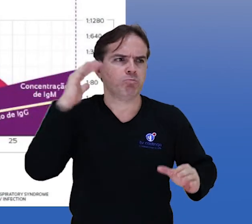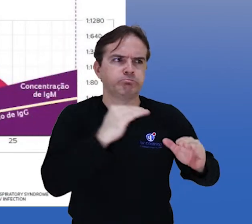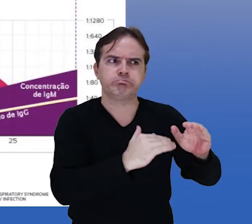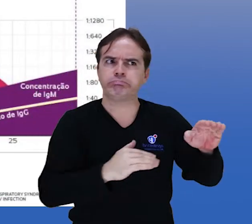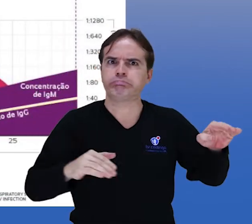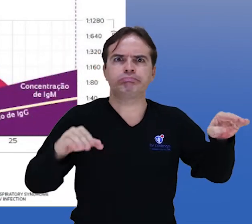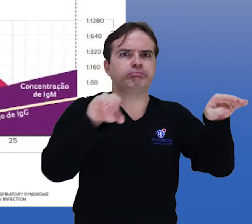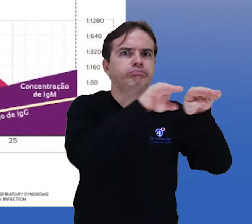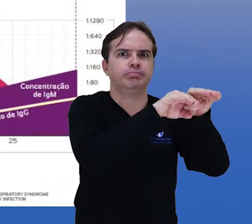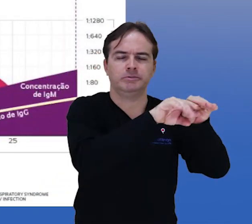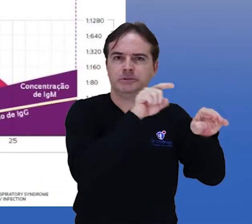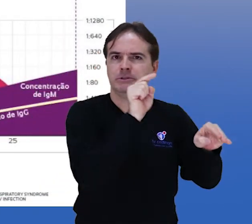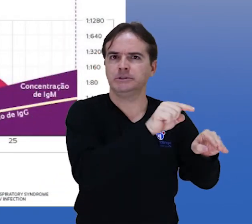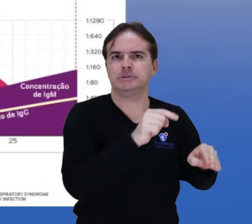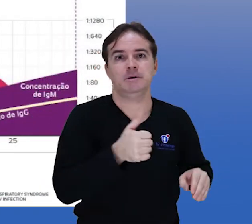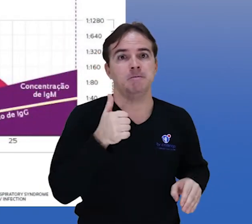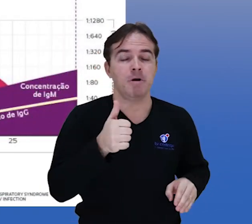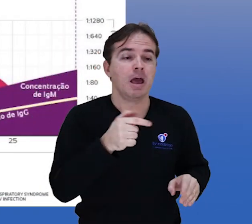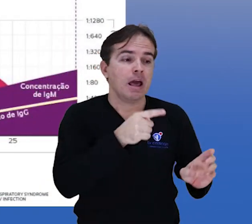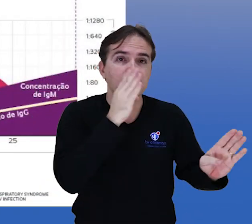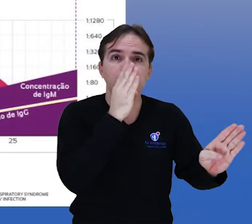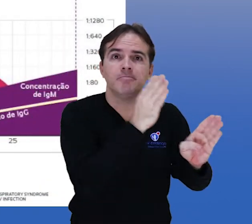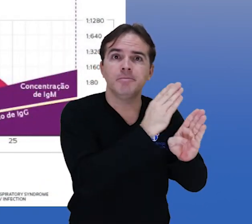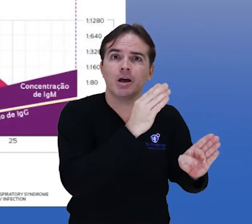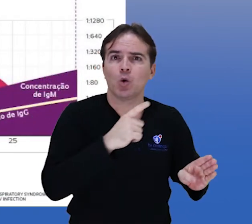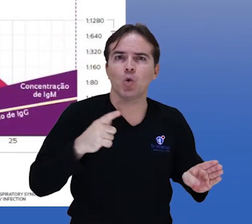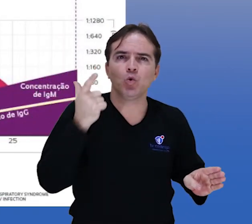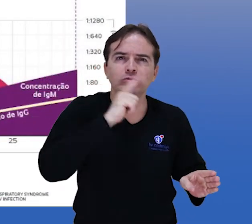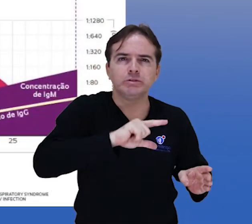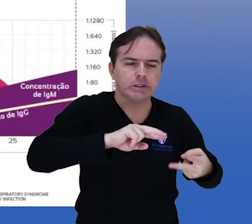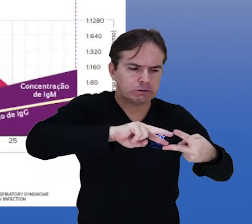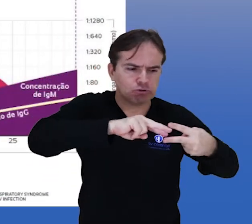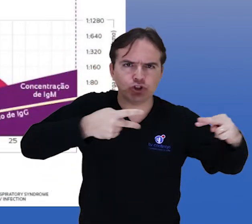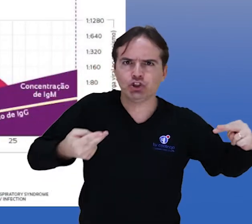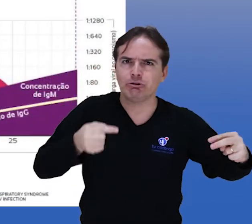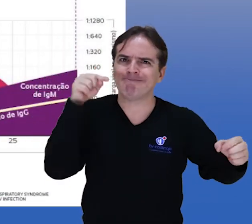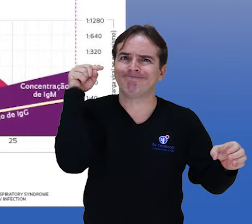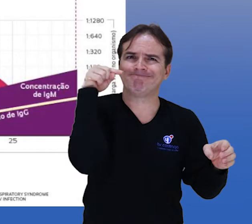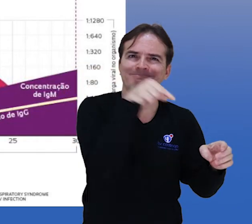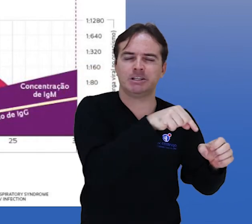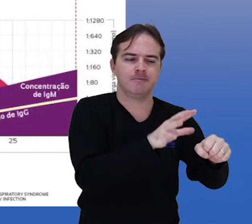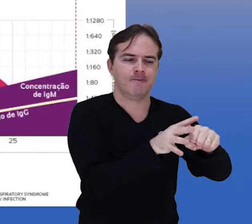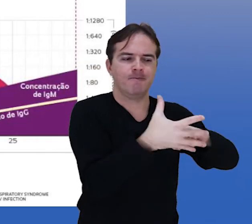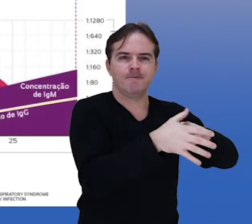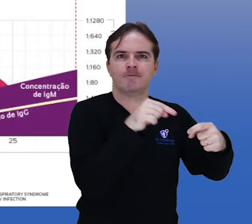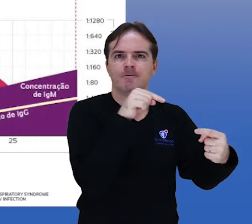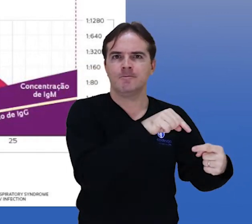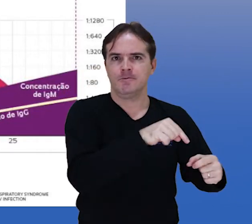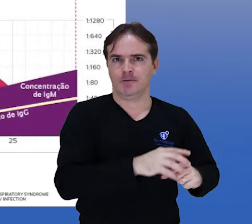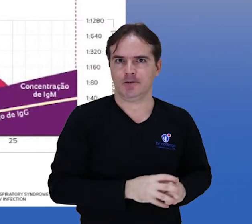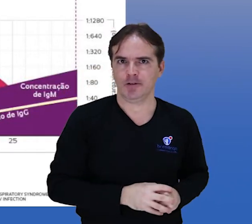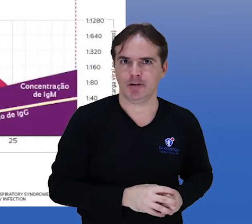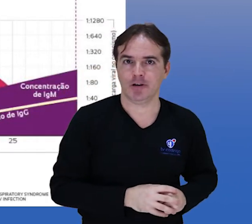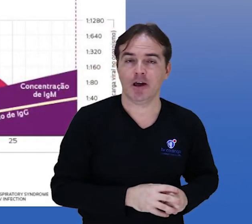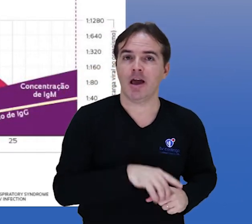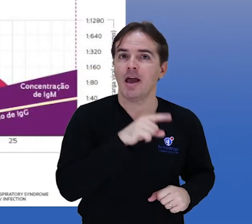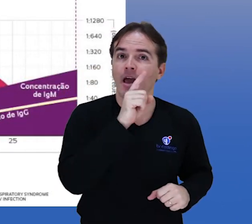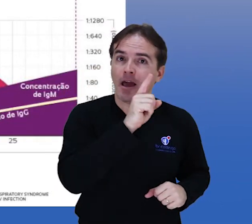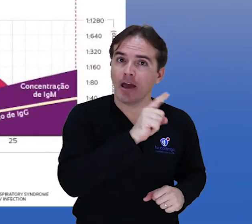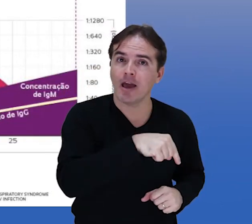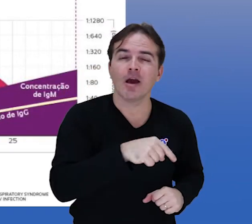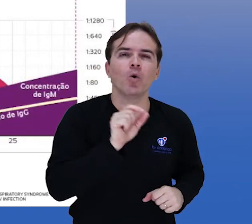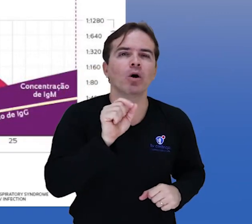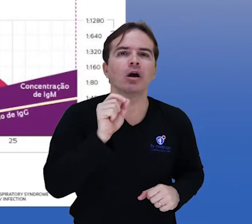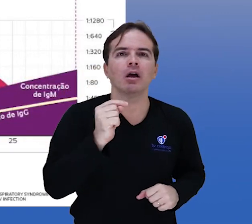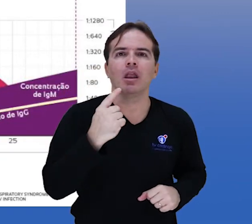teste molecular. Ele detecta fragmentos do genoma do vírus. Bom, a amostra é um pouco de secreção